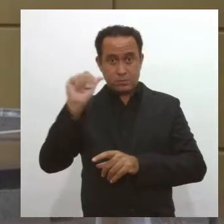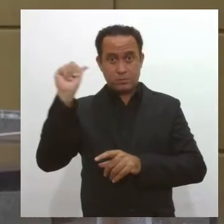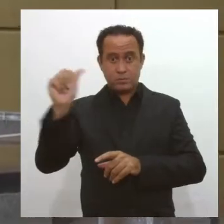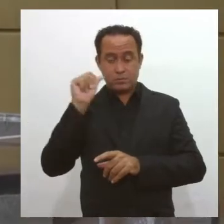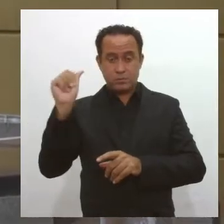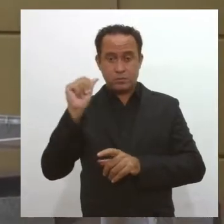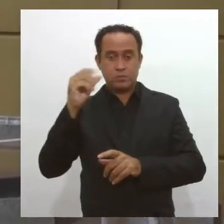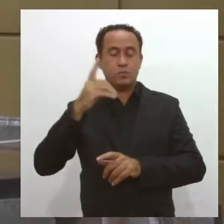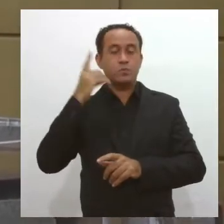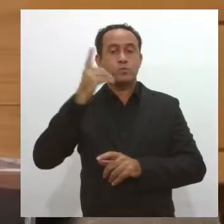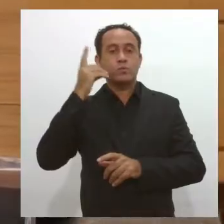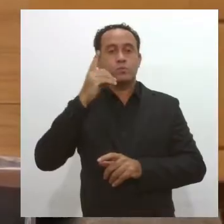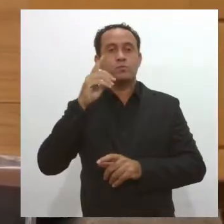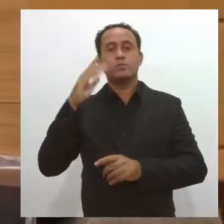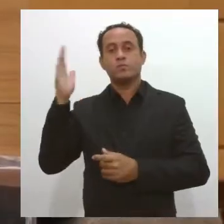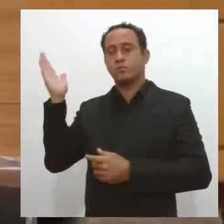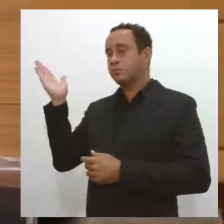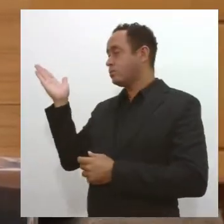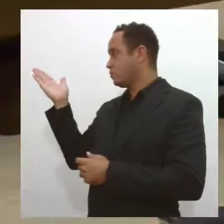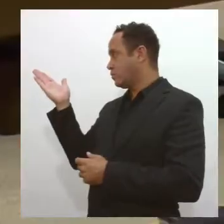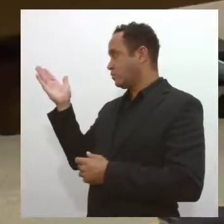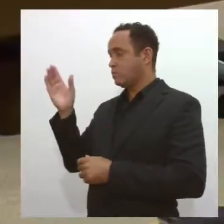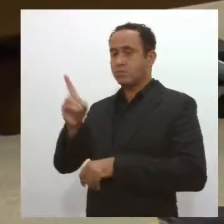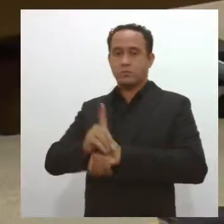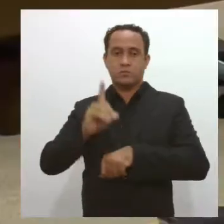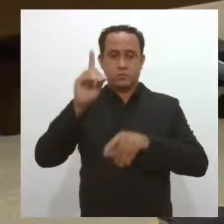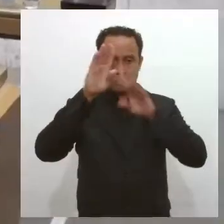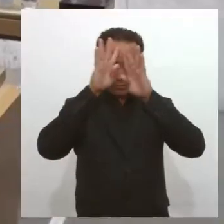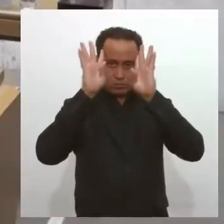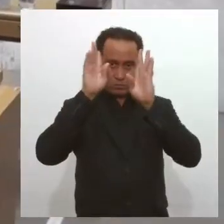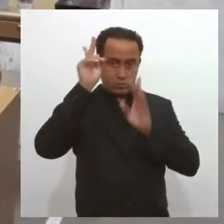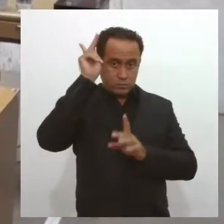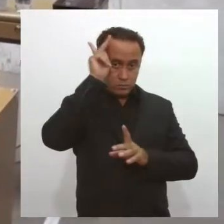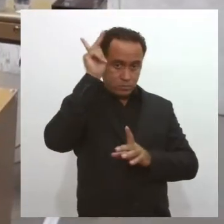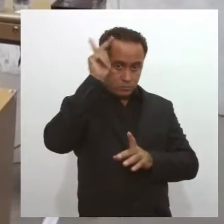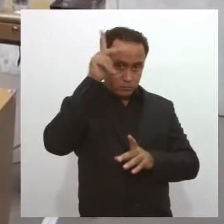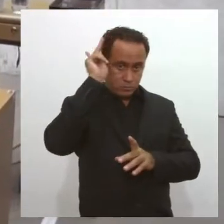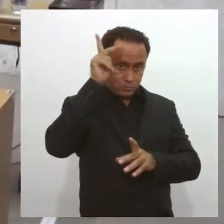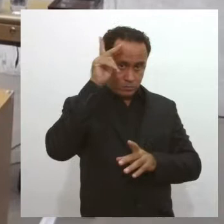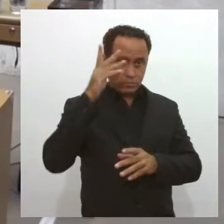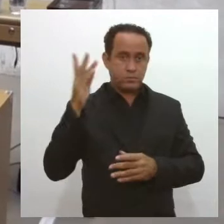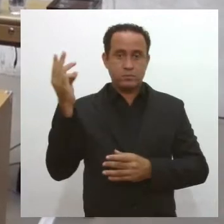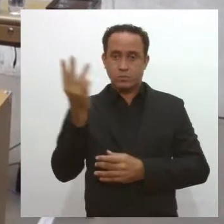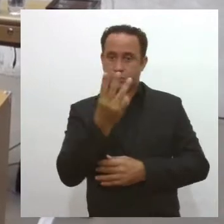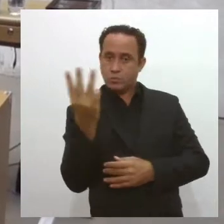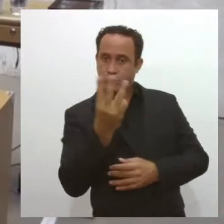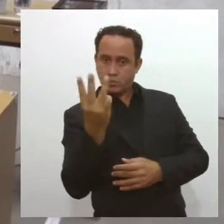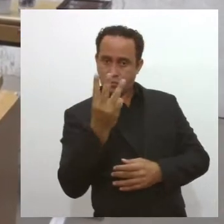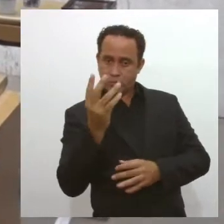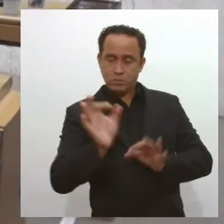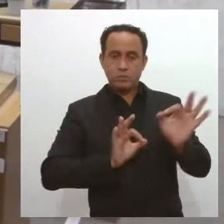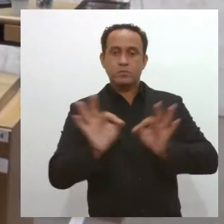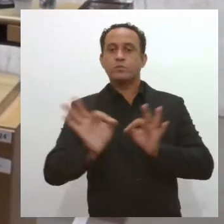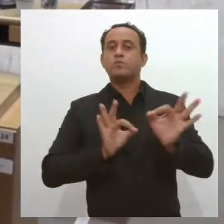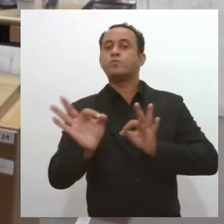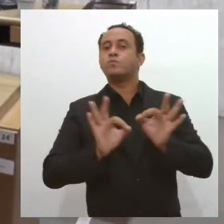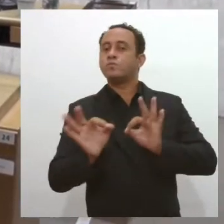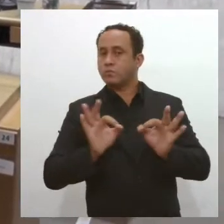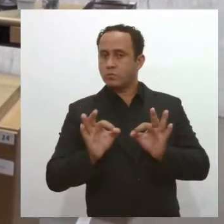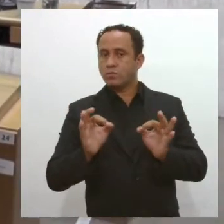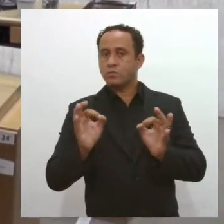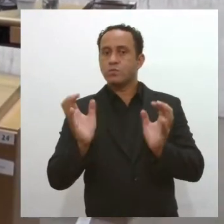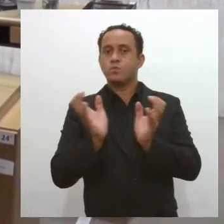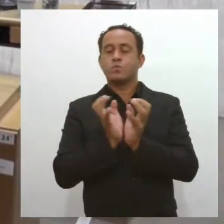dos deputados Jorge Passos, Doutor Samuel Kit Lima, pedem ao governo de Sergipe que elaborem e efetuem um pacote